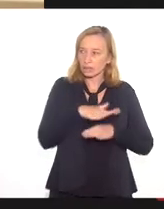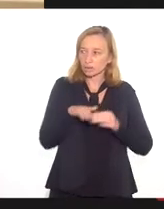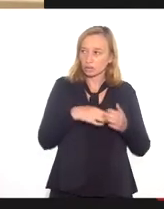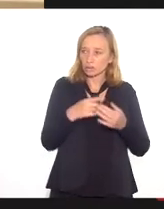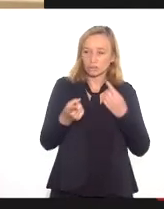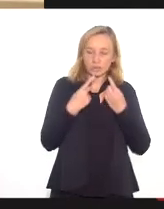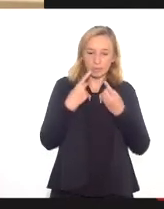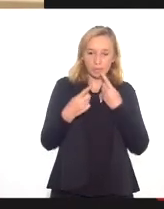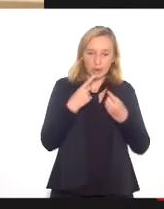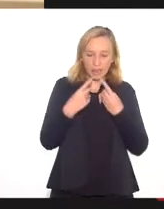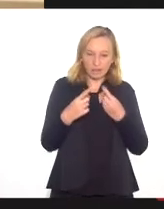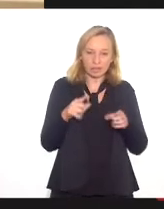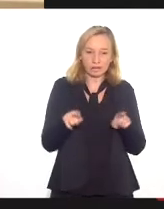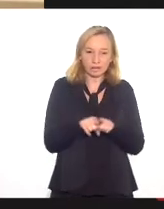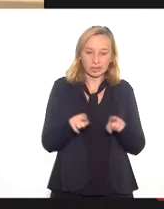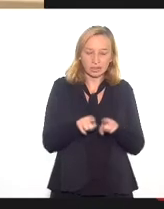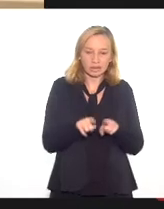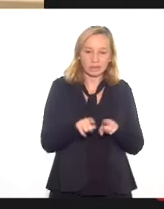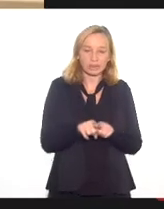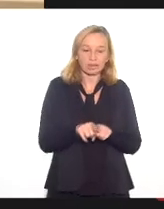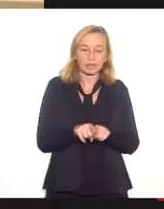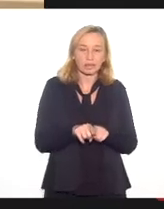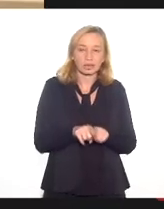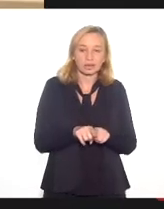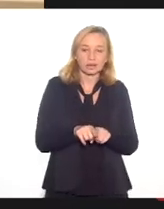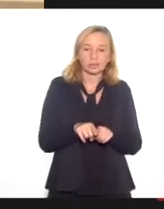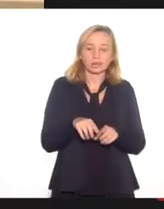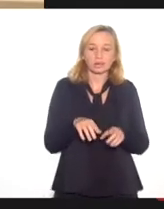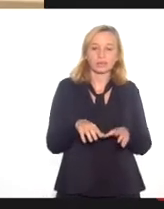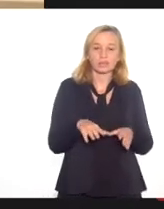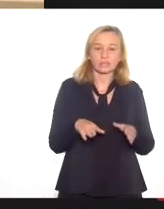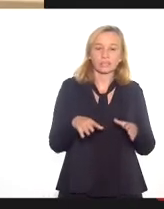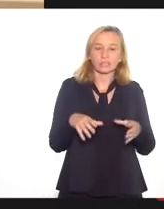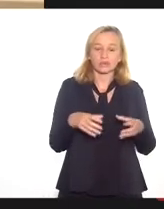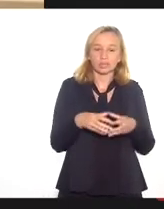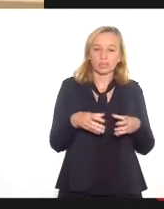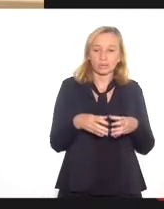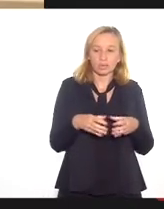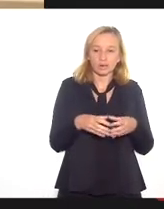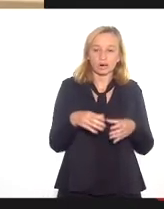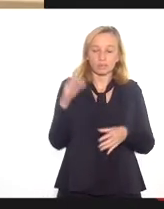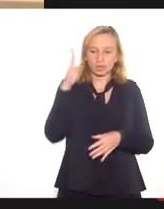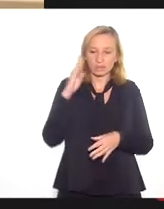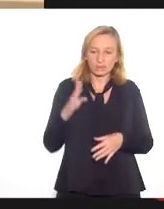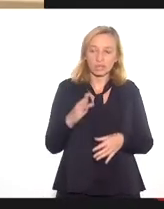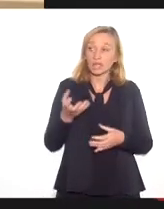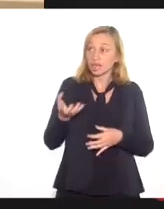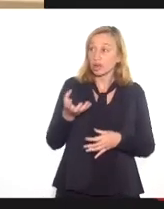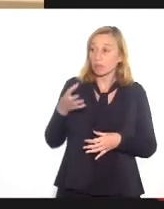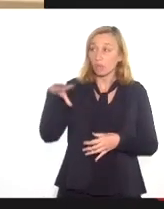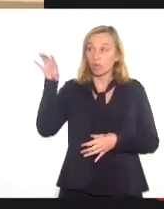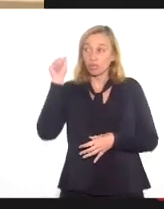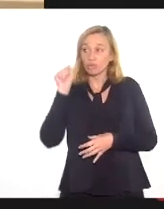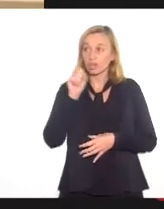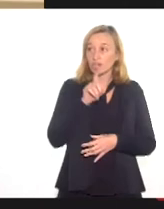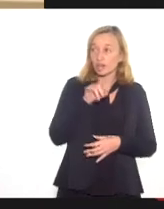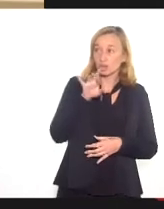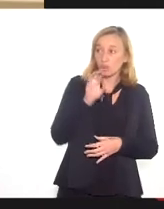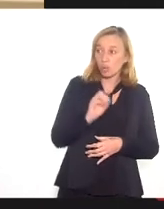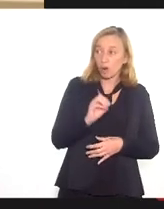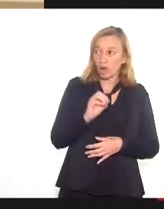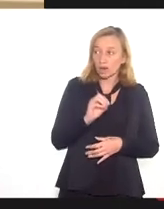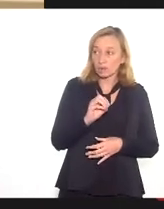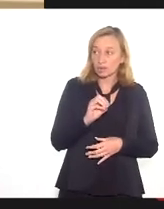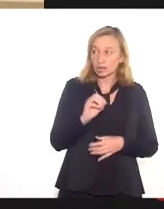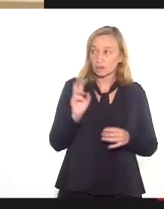Leandro Ferreira da Rede Brasileira de Renda Básica, mas nós, nesse momento, gostaríamos de ouvir Eduardo Suplicy, que é